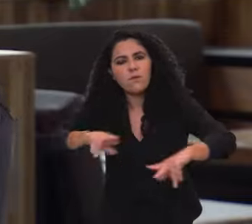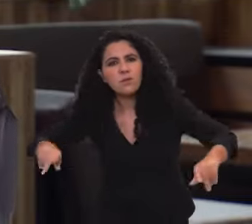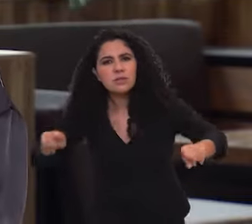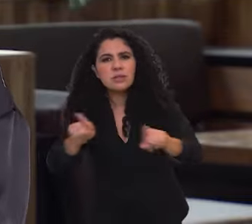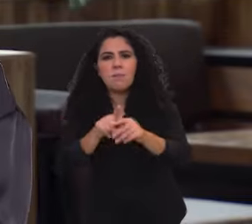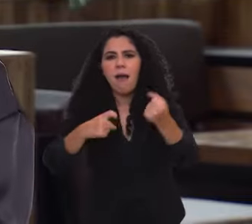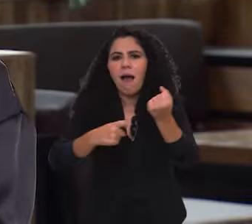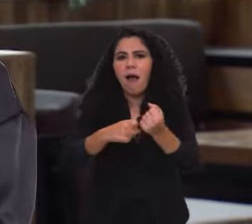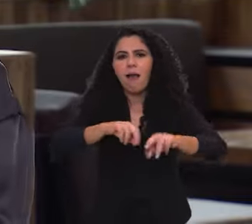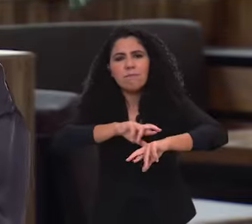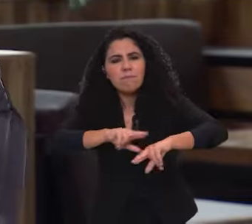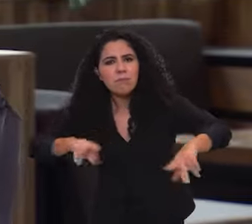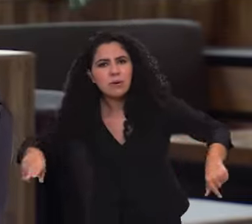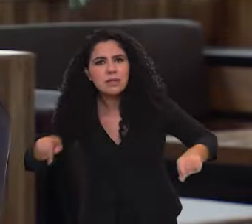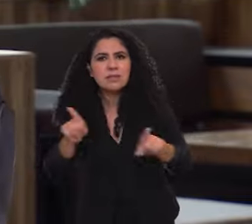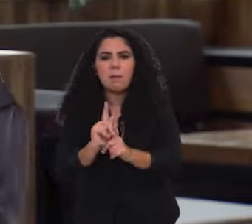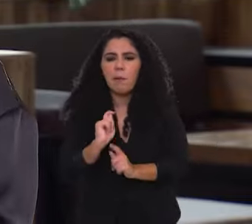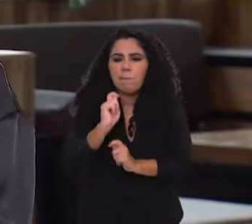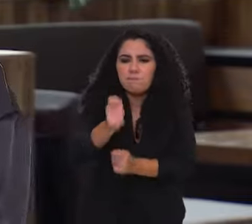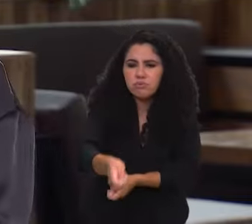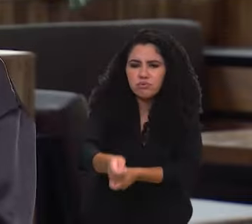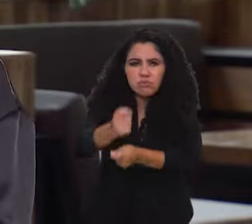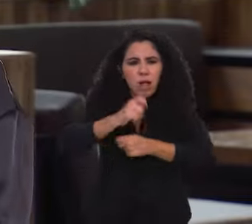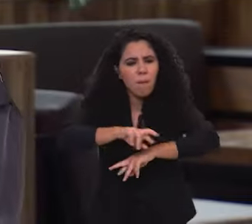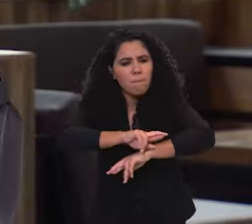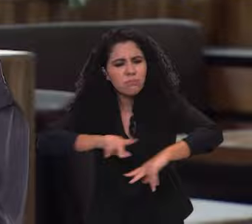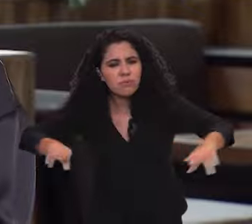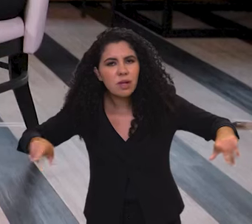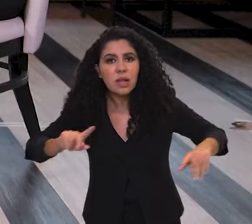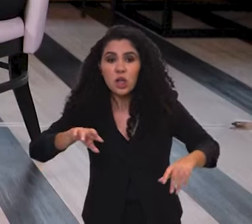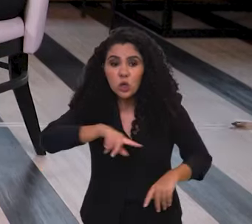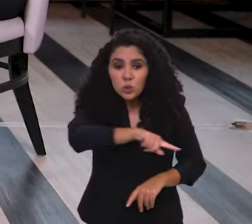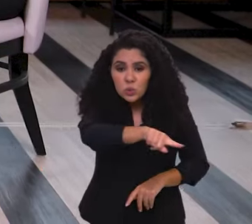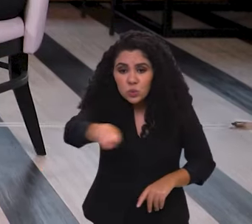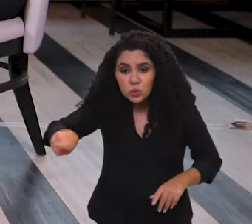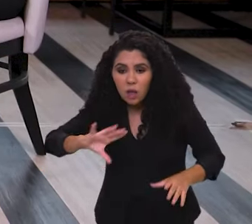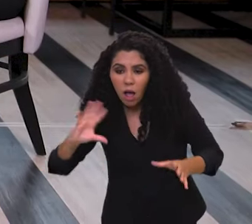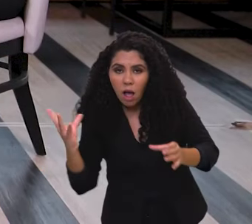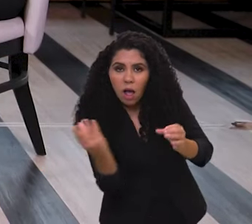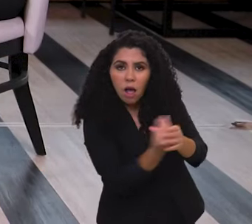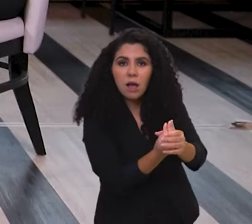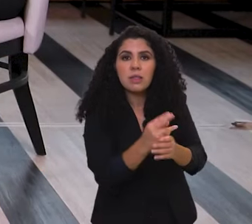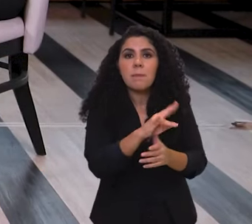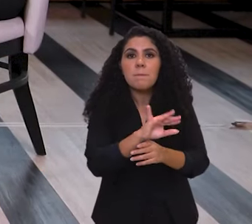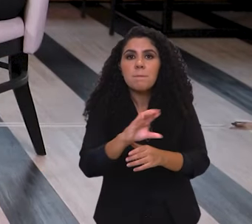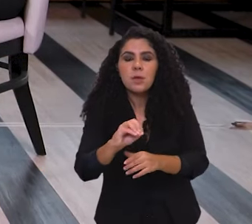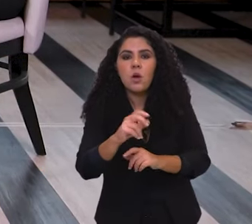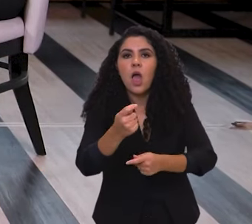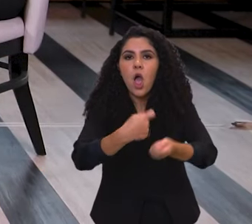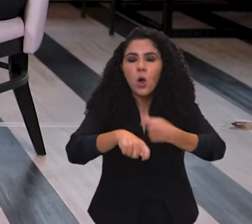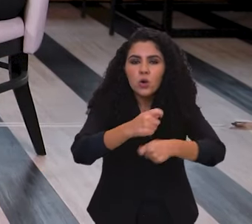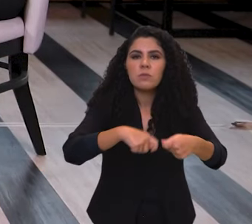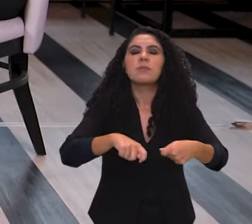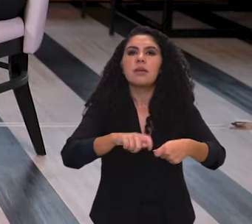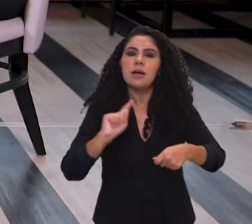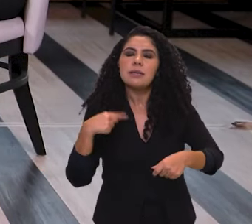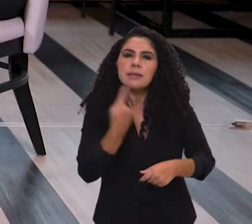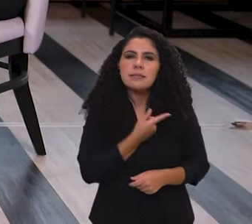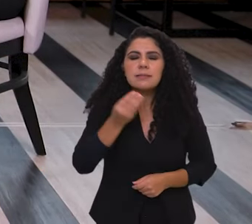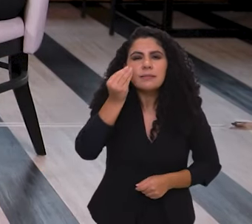do pescado. Então, tudo isso faz parte da bioeconomia. E a gente